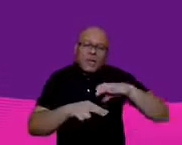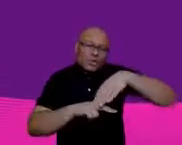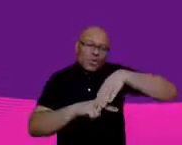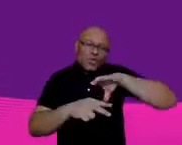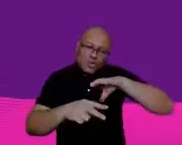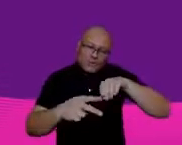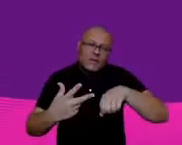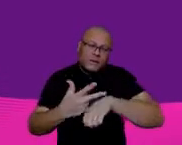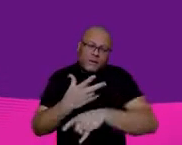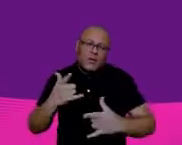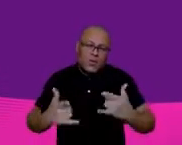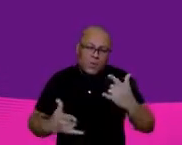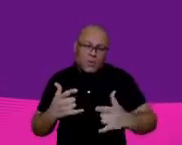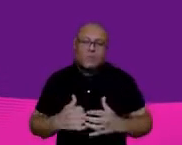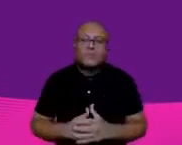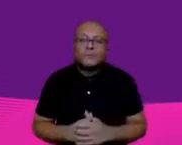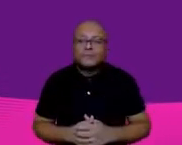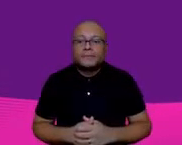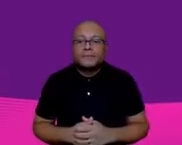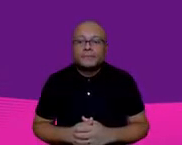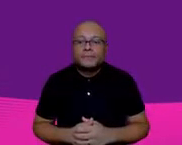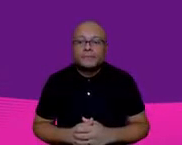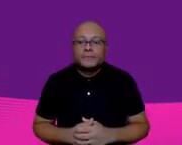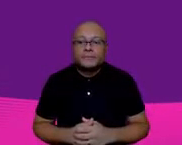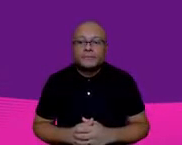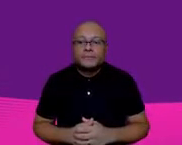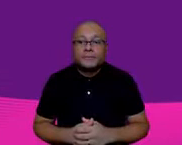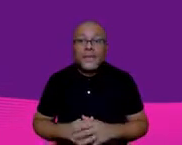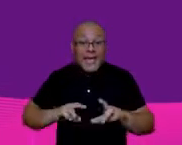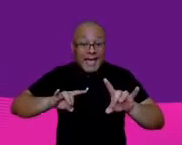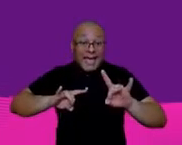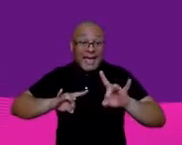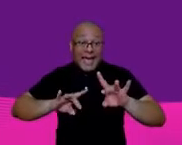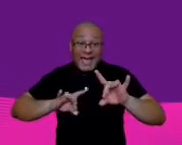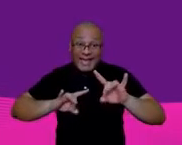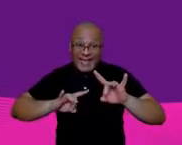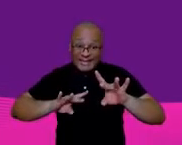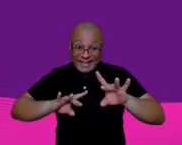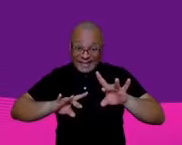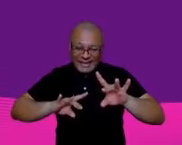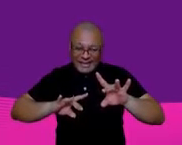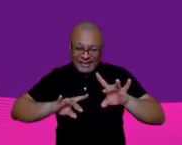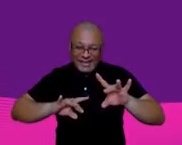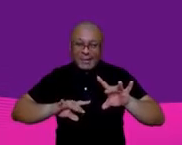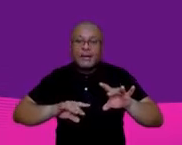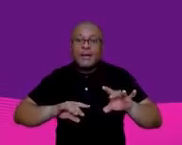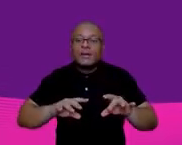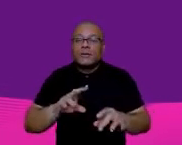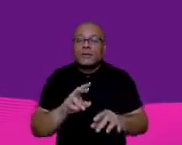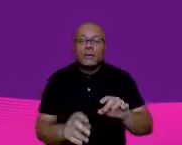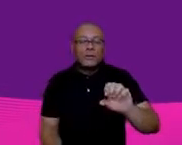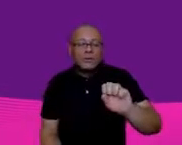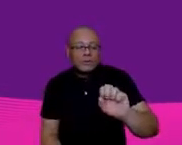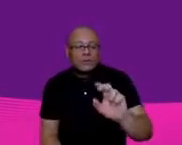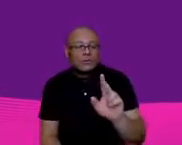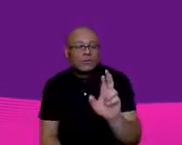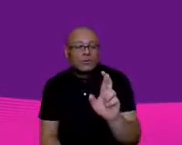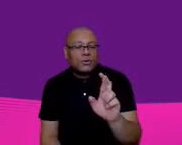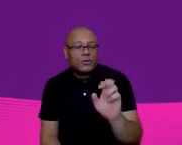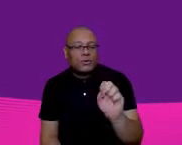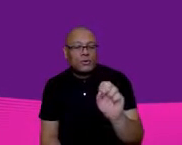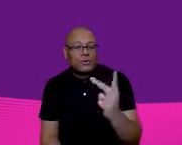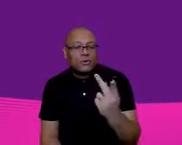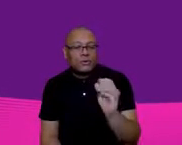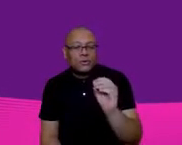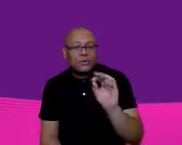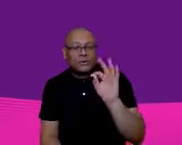robô. A técnica por eletromagnético é chamada de short shot. Então, ele é um dispositivo que